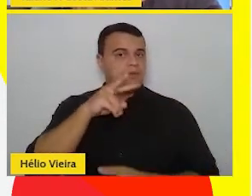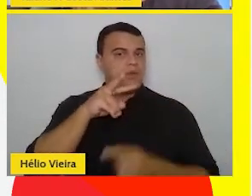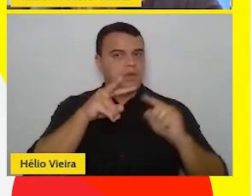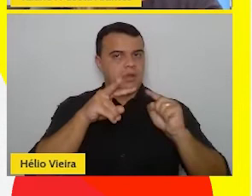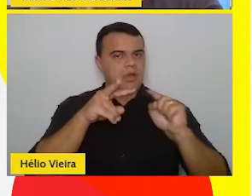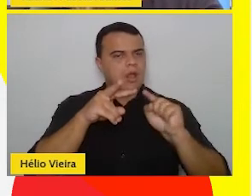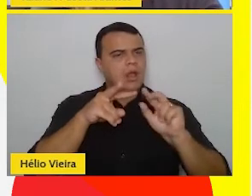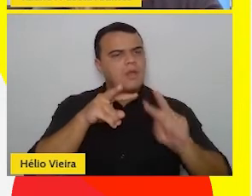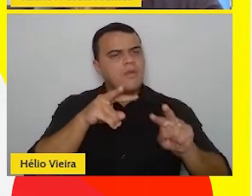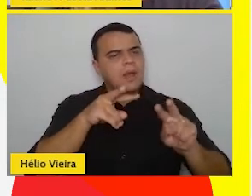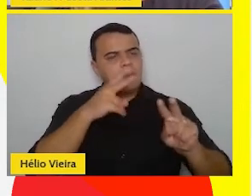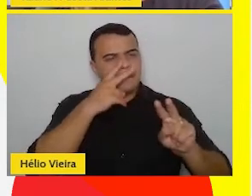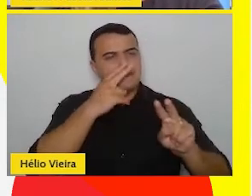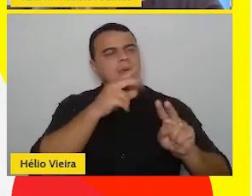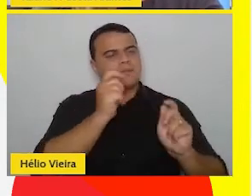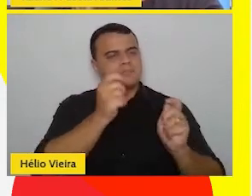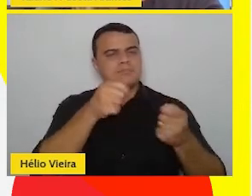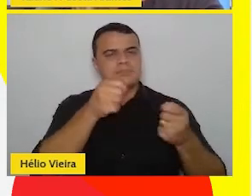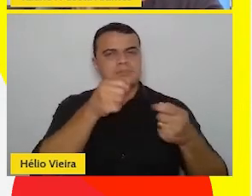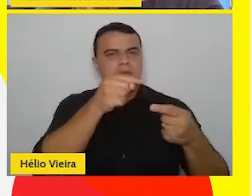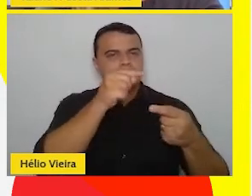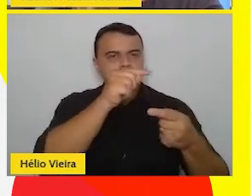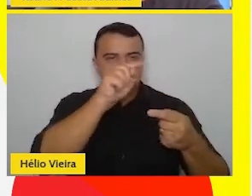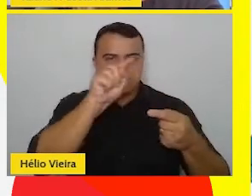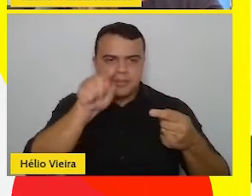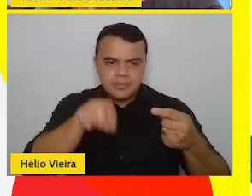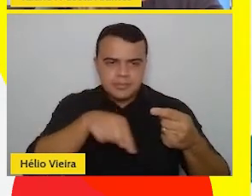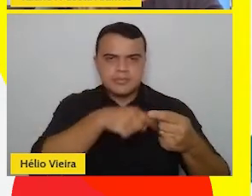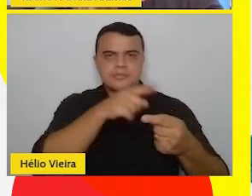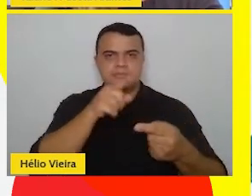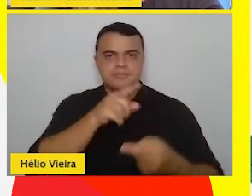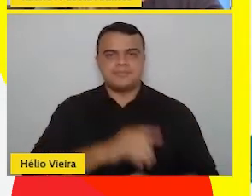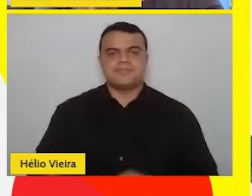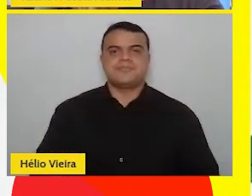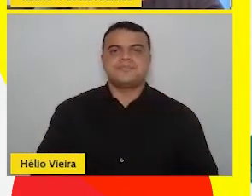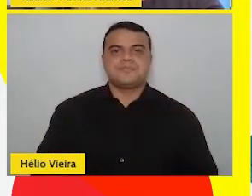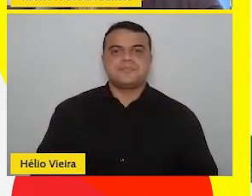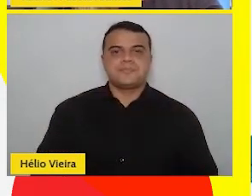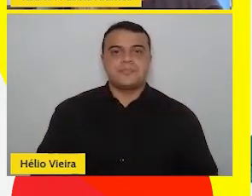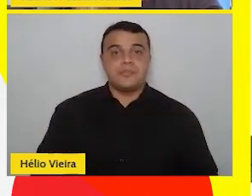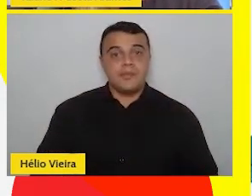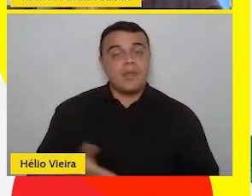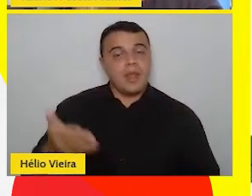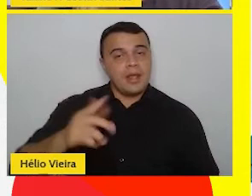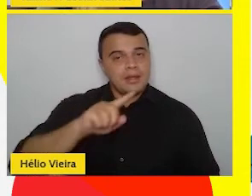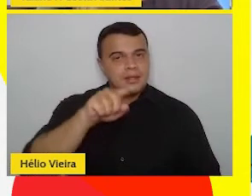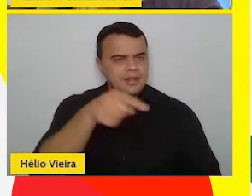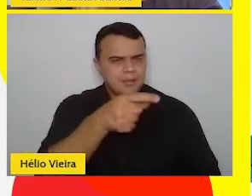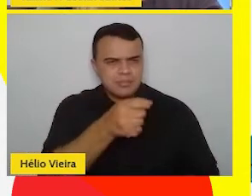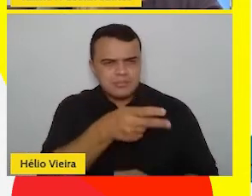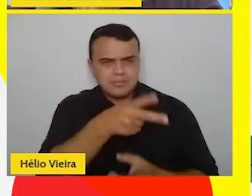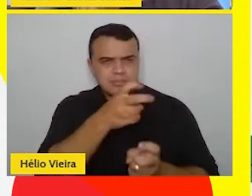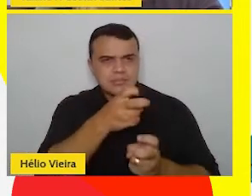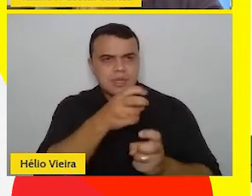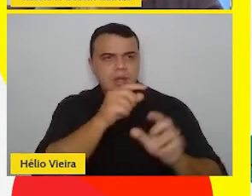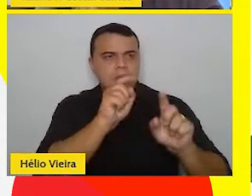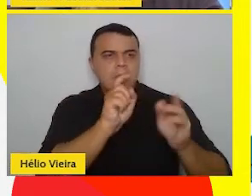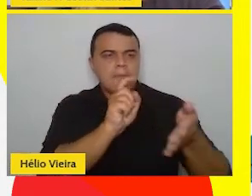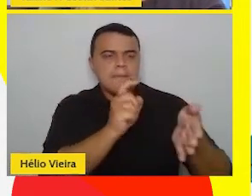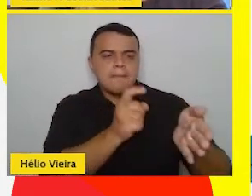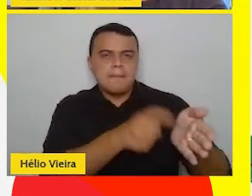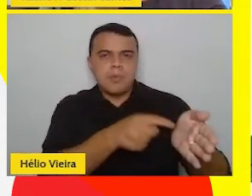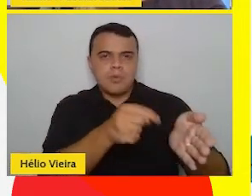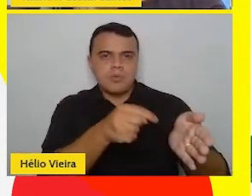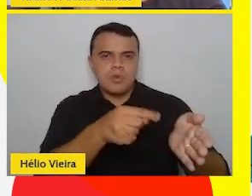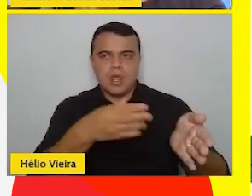nosso olho tende a ver um círculo. E a partir disso, do ponto,